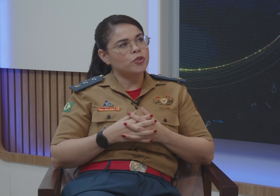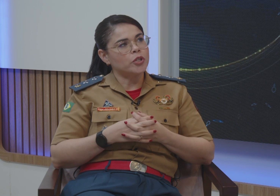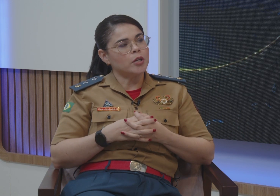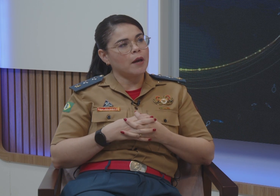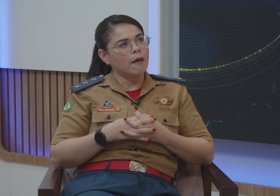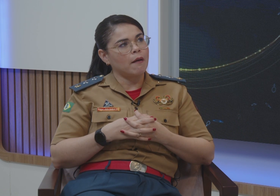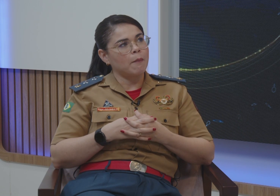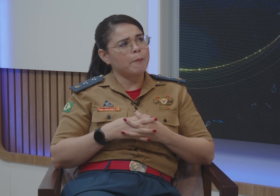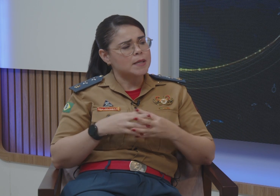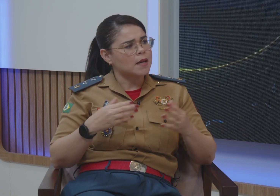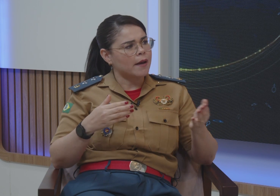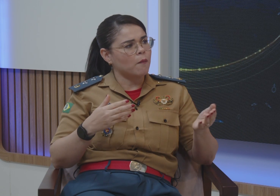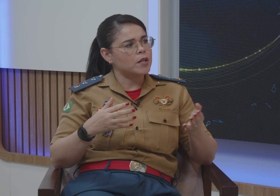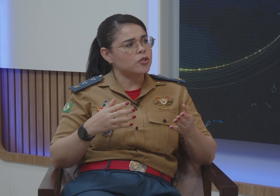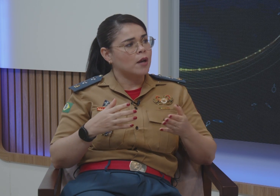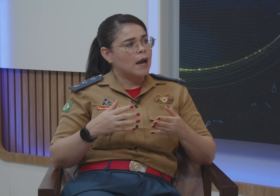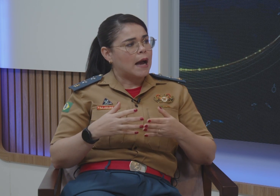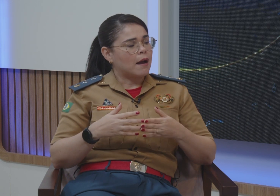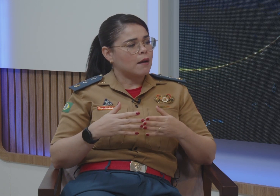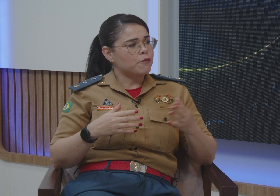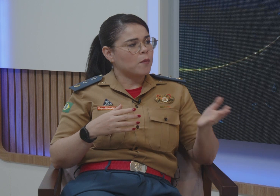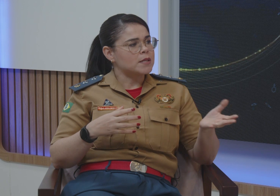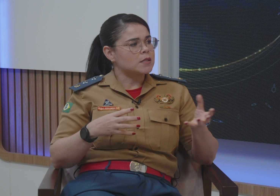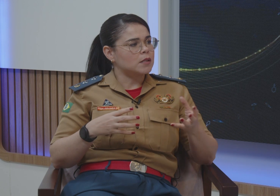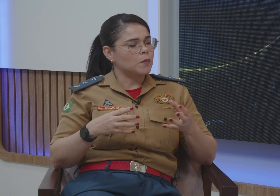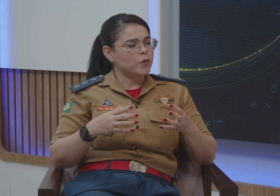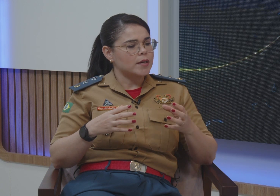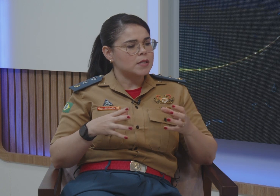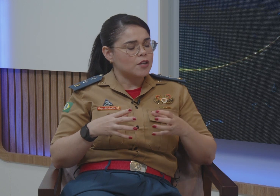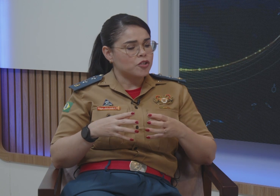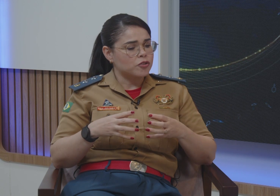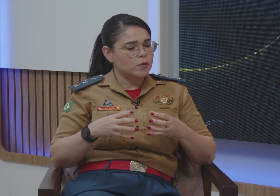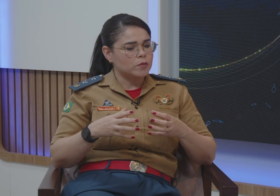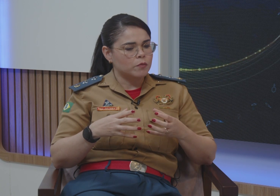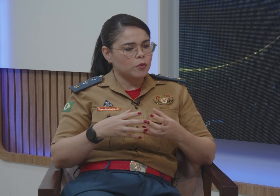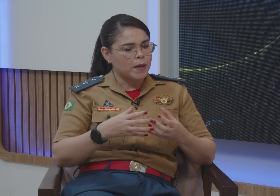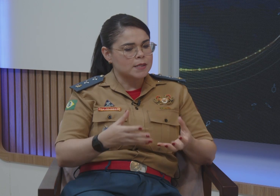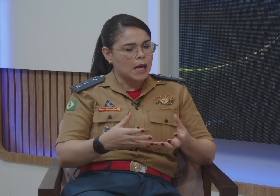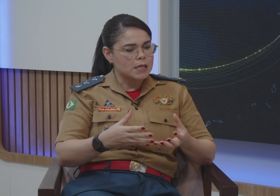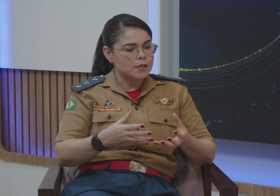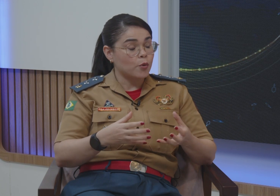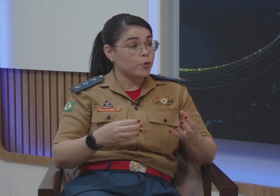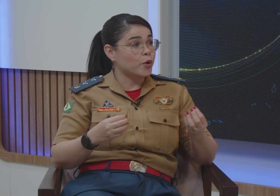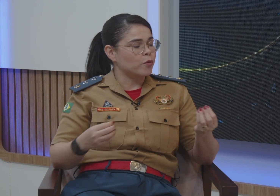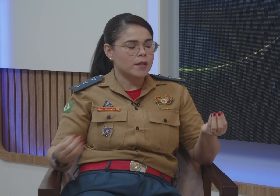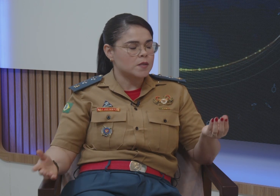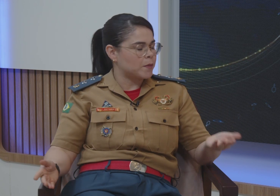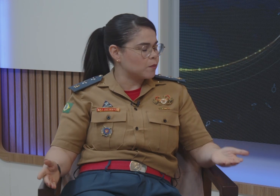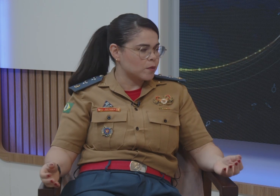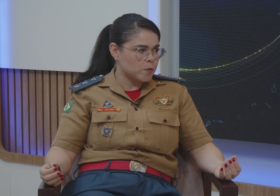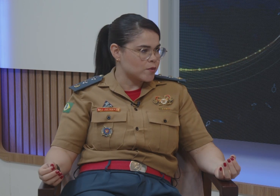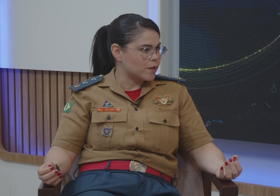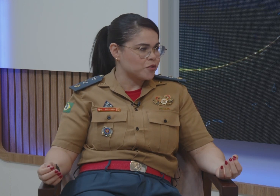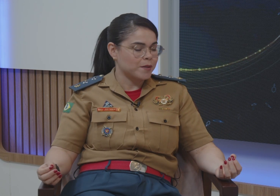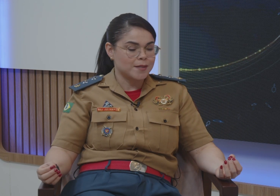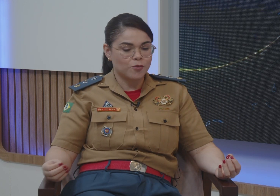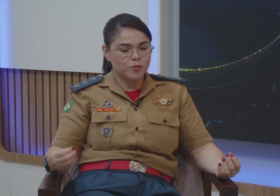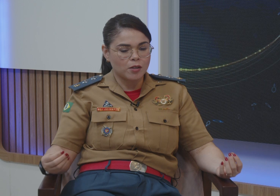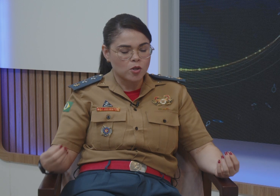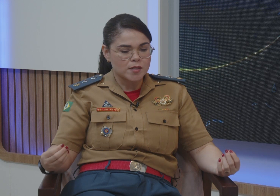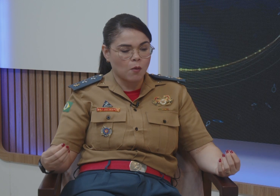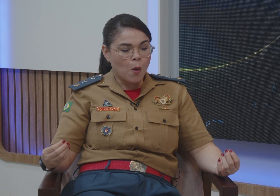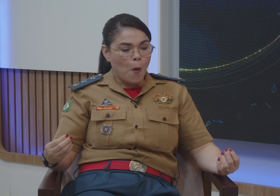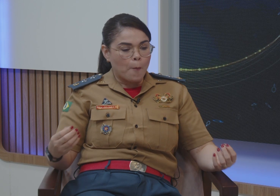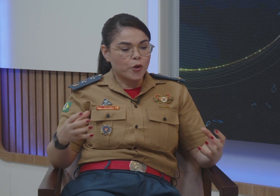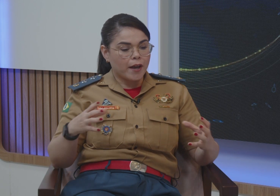preocupação de passar realmente a informação, porque se a gente não passasse, eu tenho muito respeito pelos profissionais de imprensa que tu não